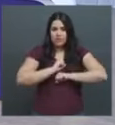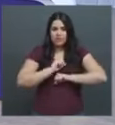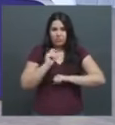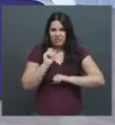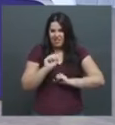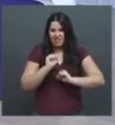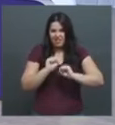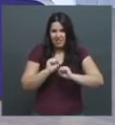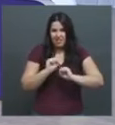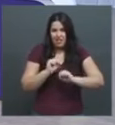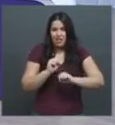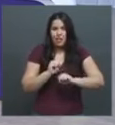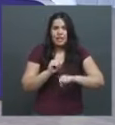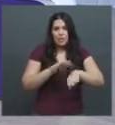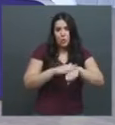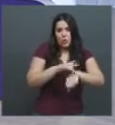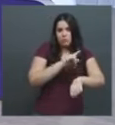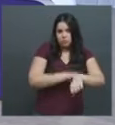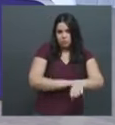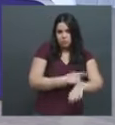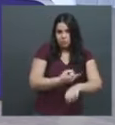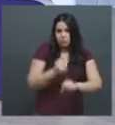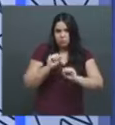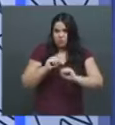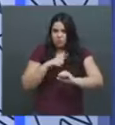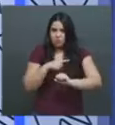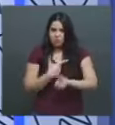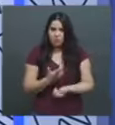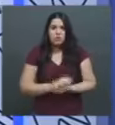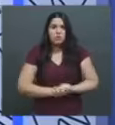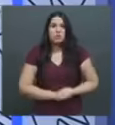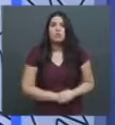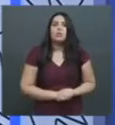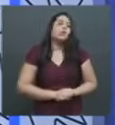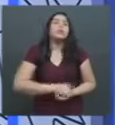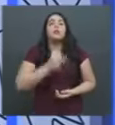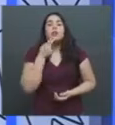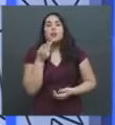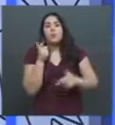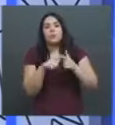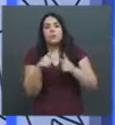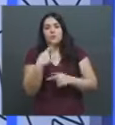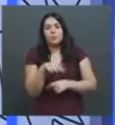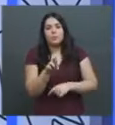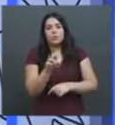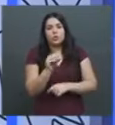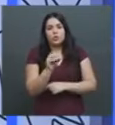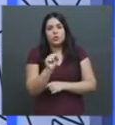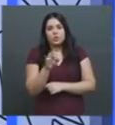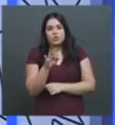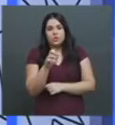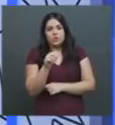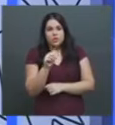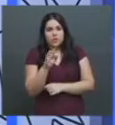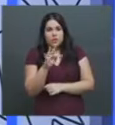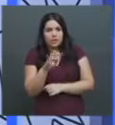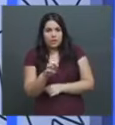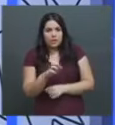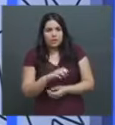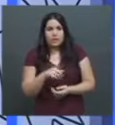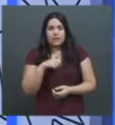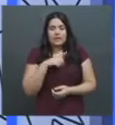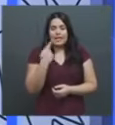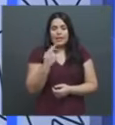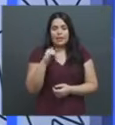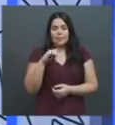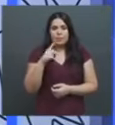É isso que eu ia comentar mesmo, agora que estou lembrando, né? Falar em problema de próstata, quando a próstata tem uma